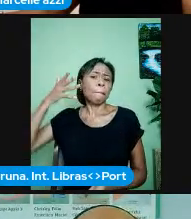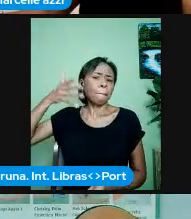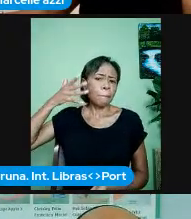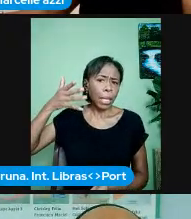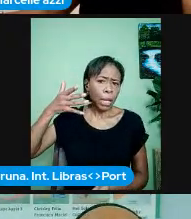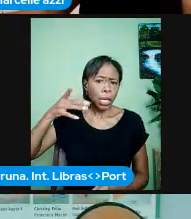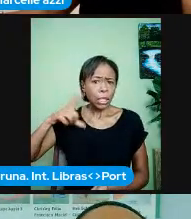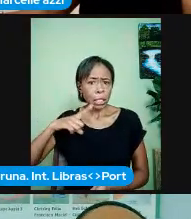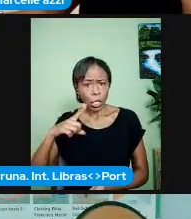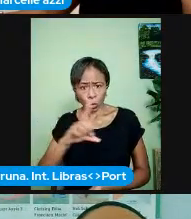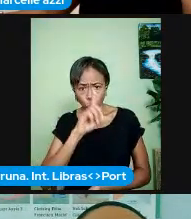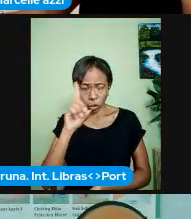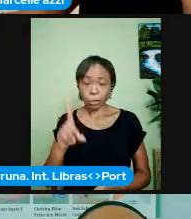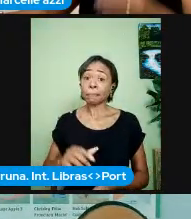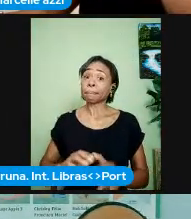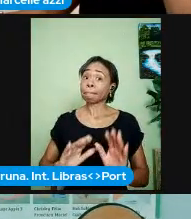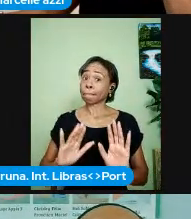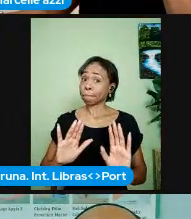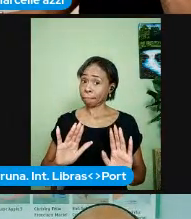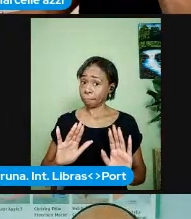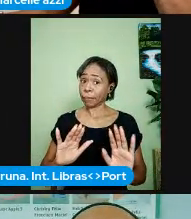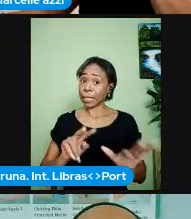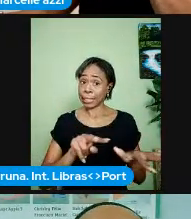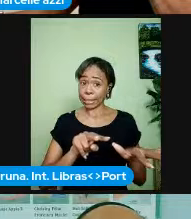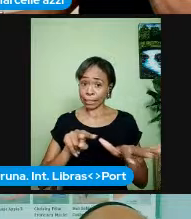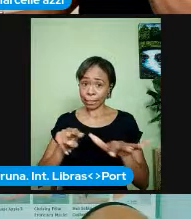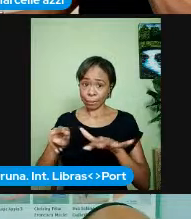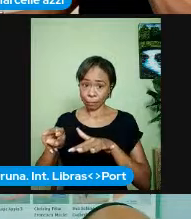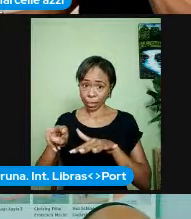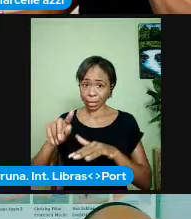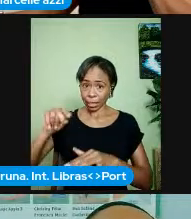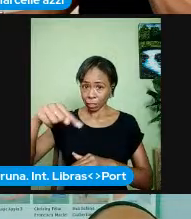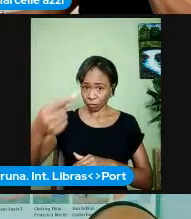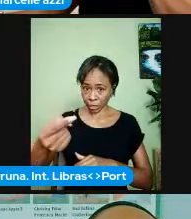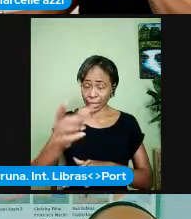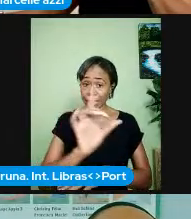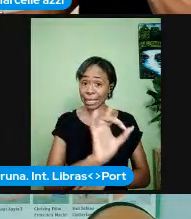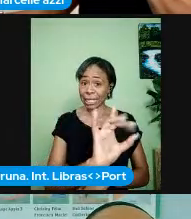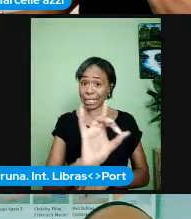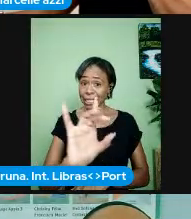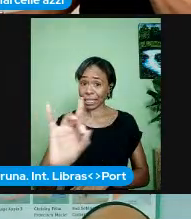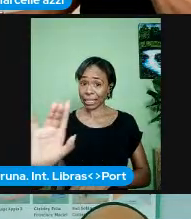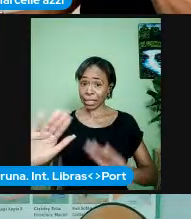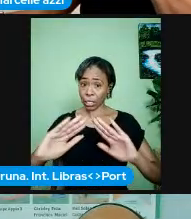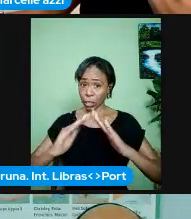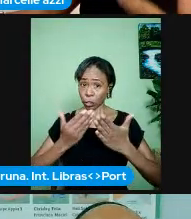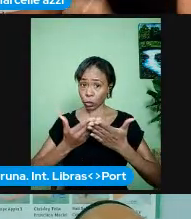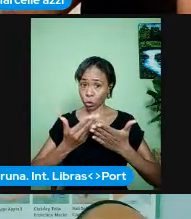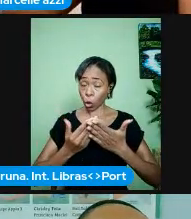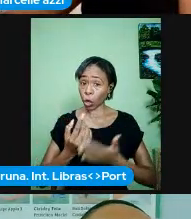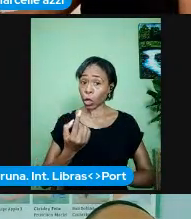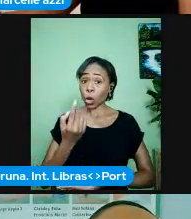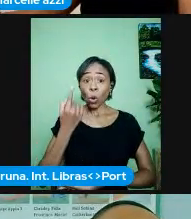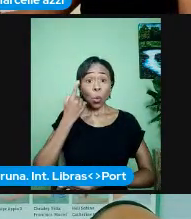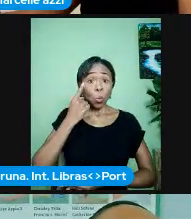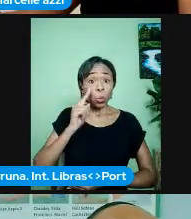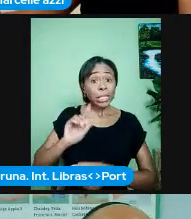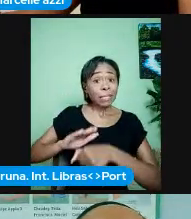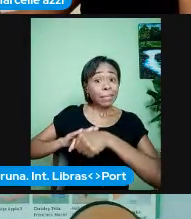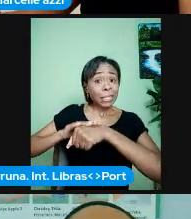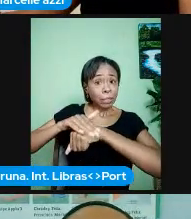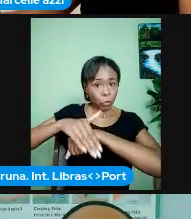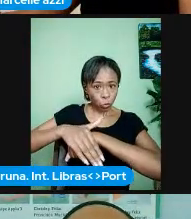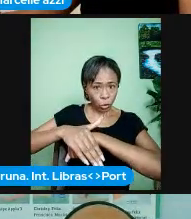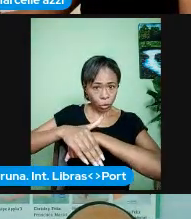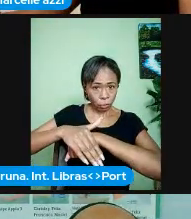Então, na semana que vem, vocês, cada escola irá em uma noite, porque nós temos diversas escolas nas